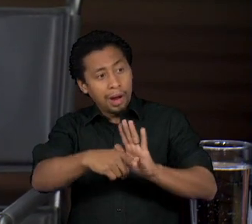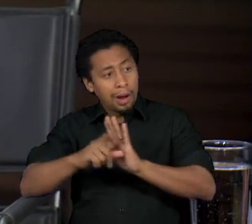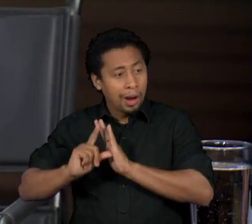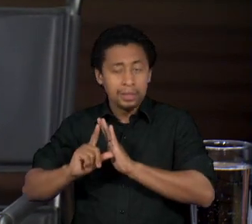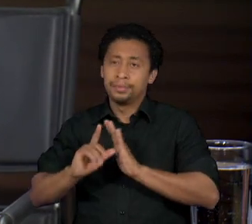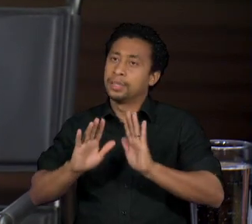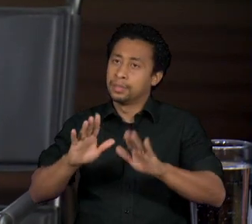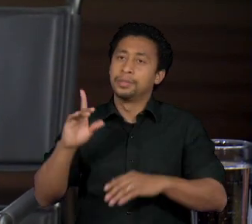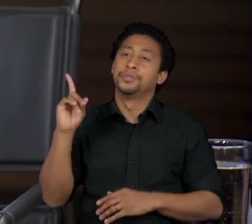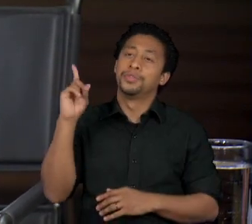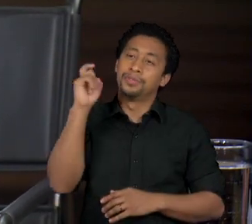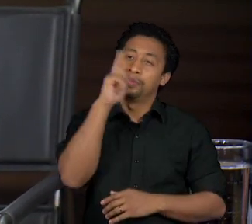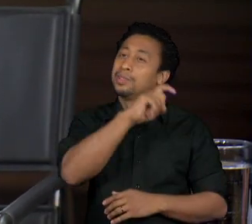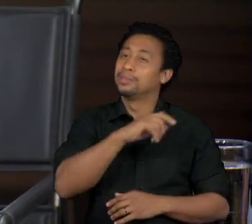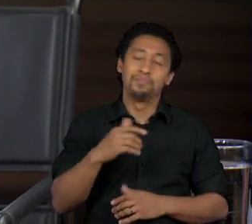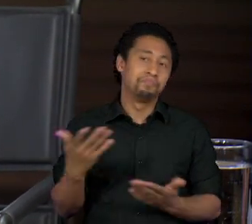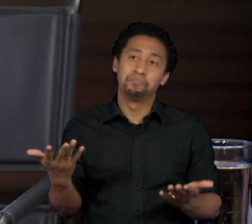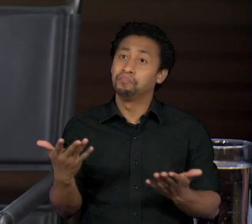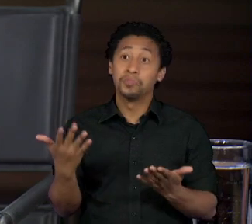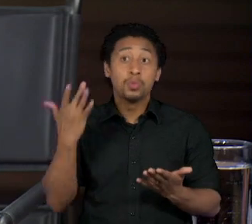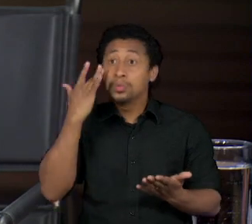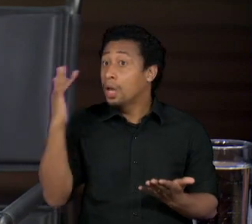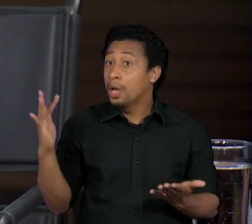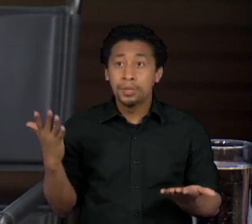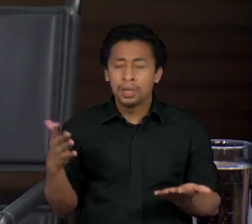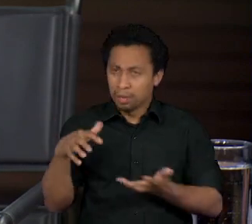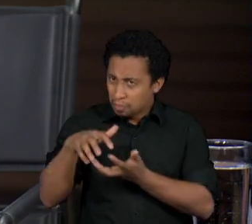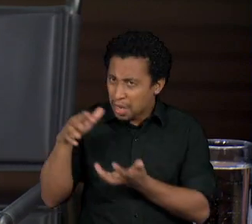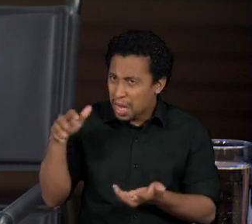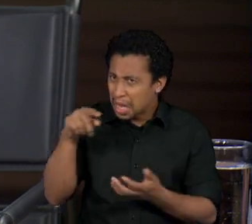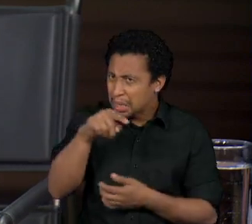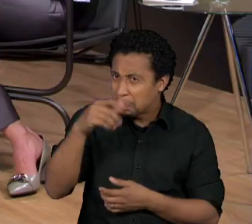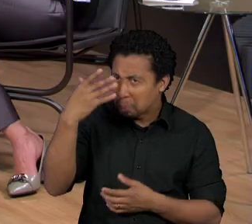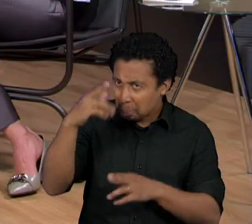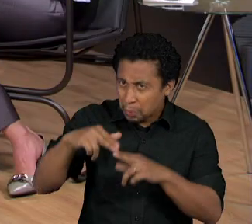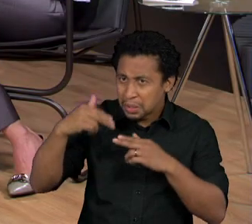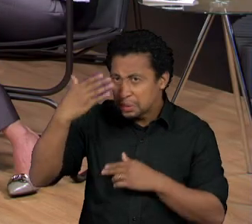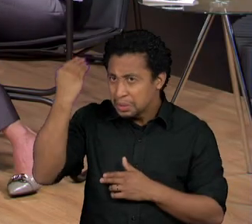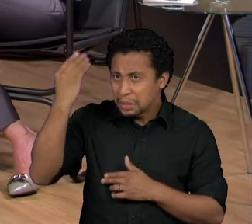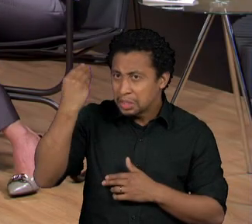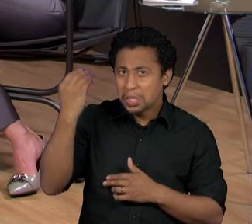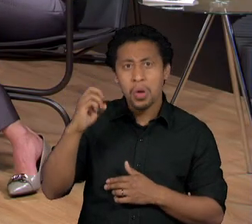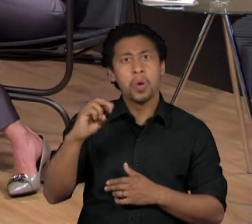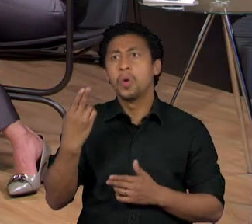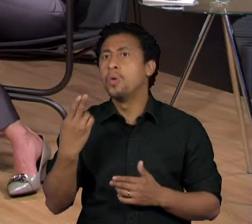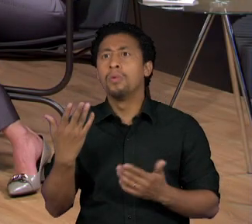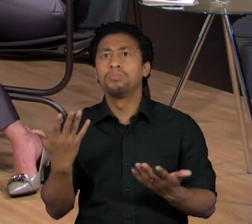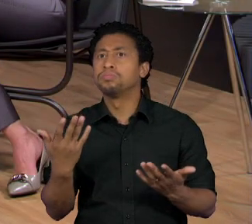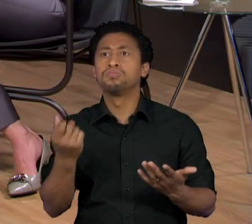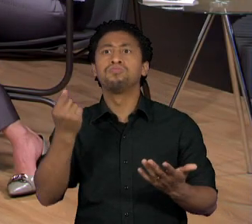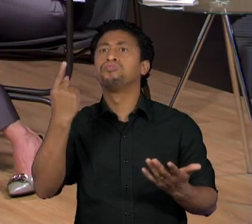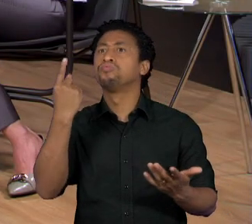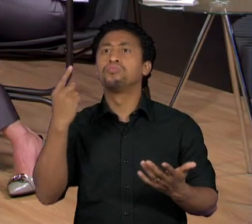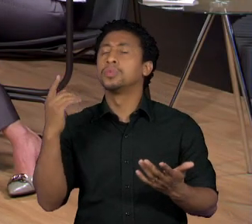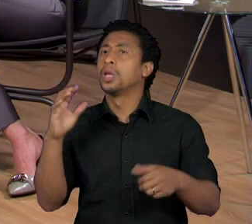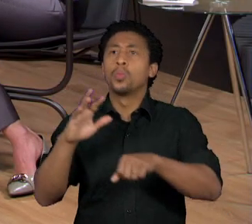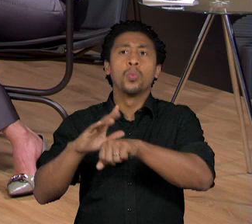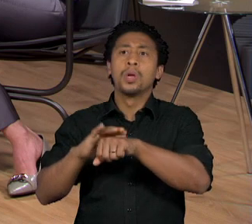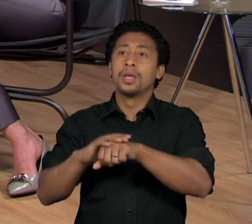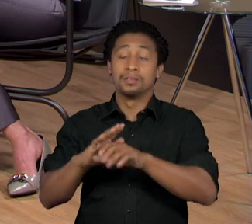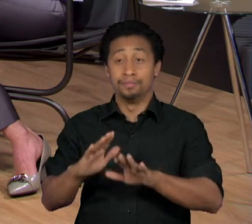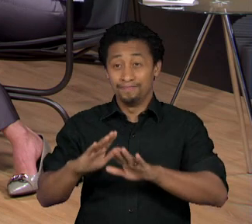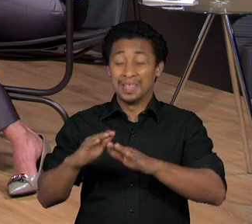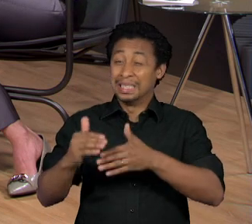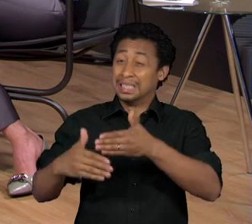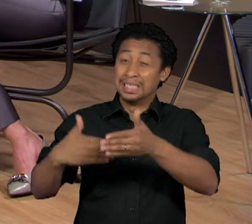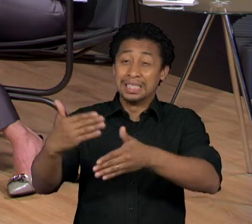não sabe quanto que é do envelhecimento, quanto que é alguma coisa que está fugindo da normalidade, e quando vai procurar ajuda, já está num